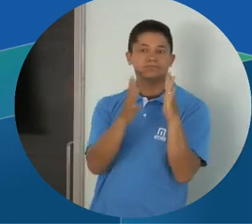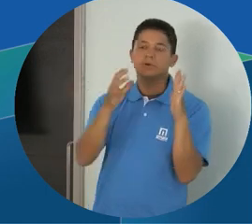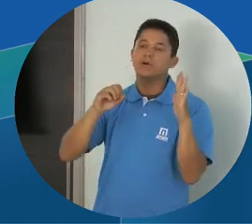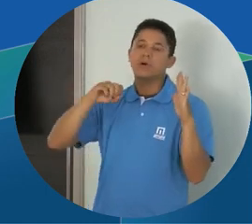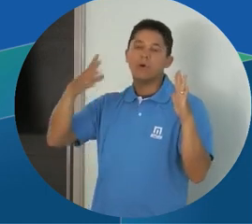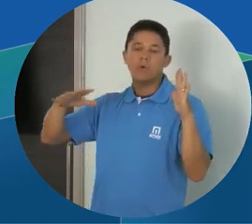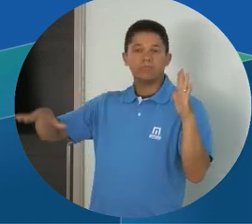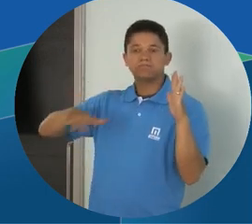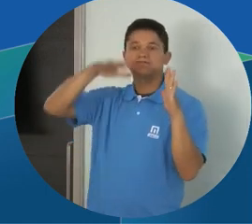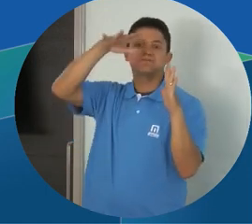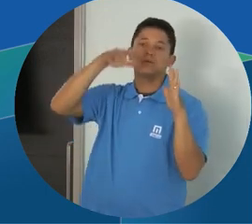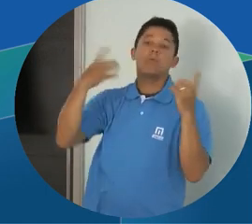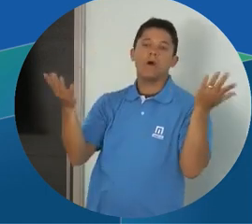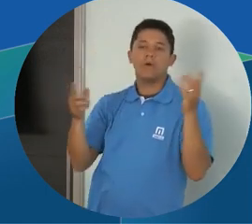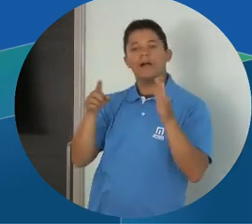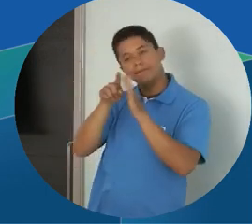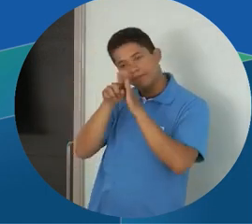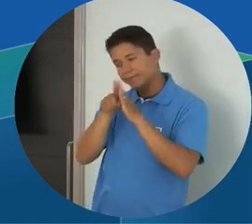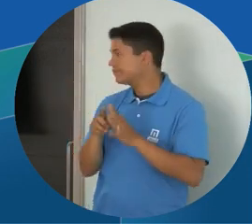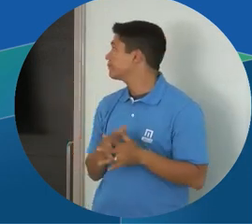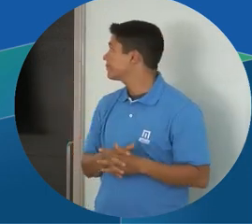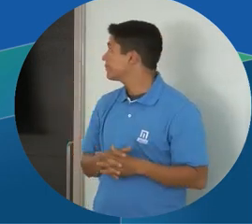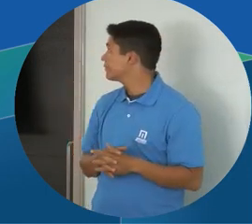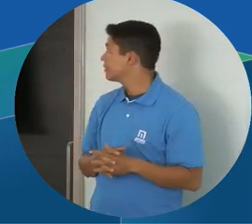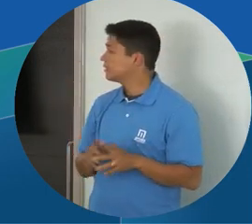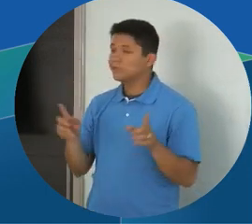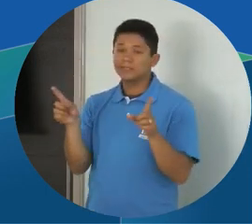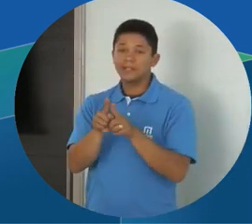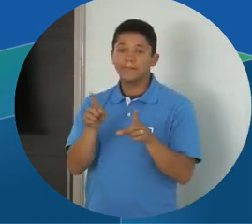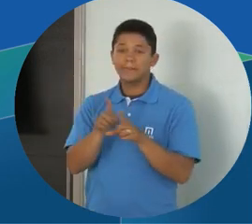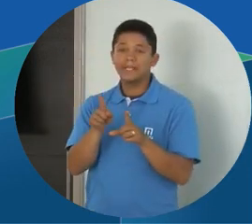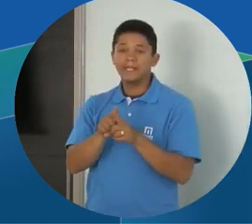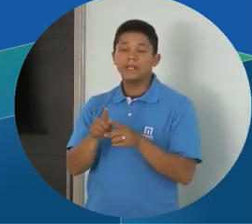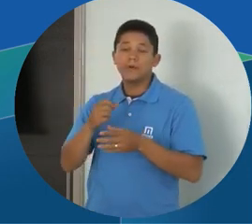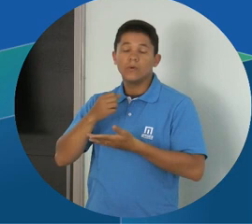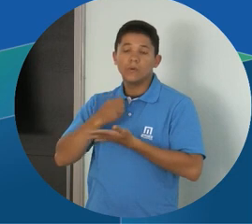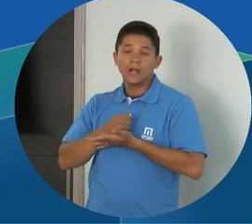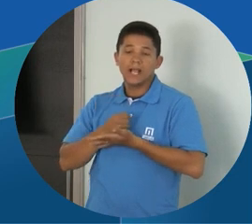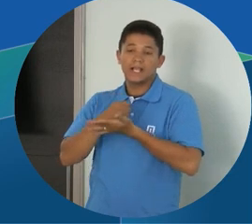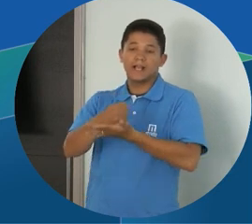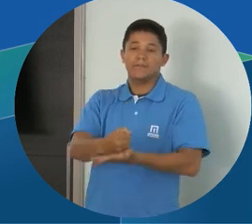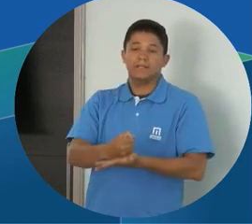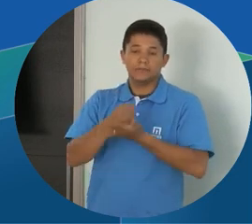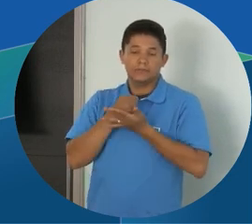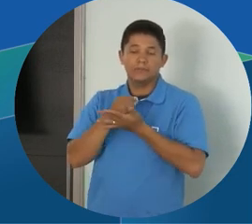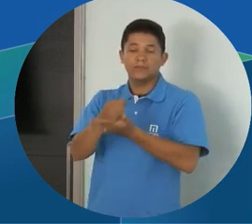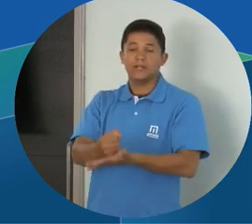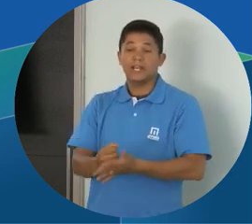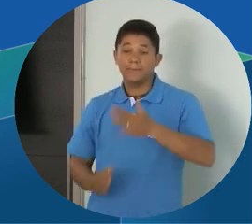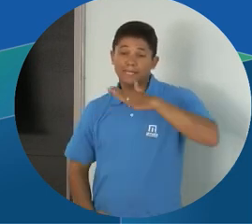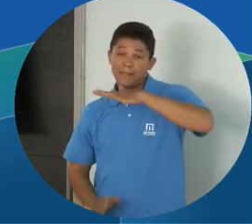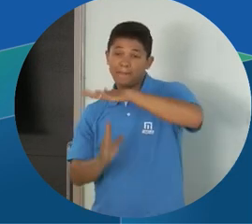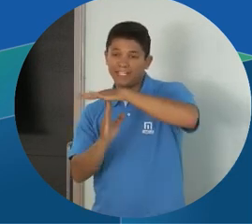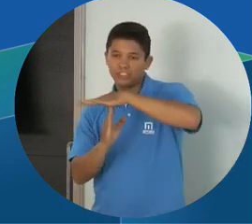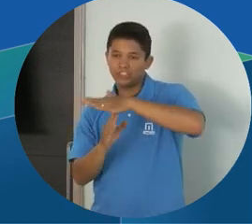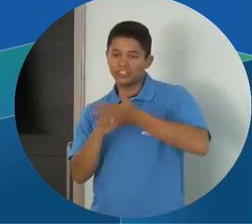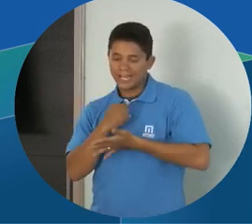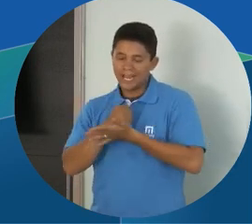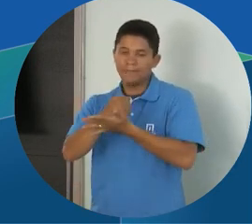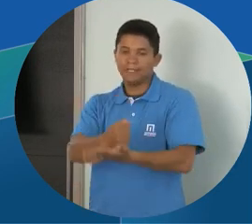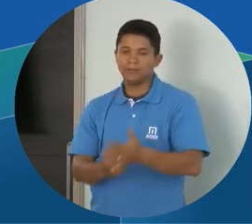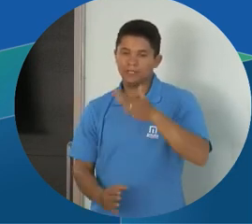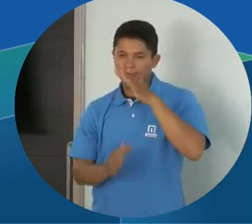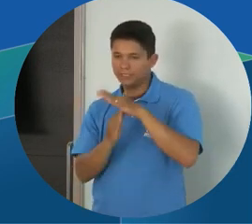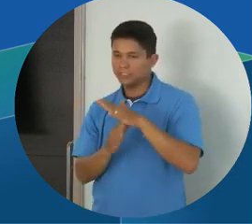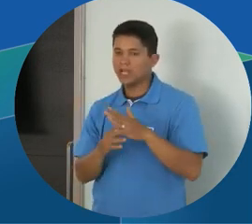outro caso é a condição de carregamento limite. Nesse caso, a gente acrescenta 2 ações